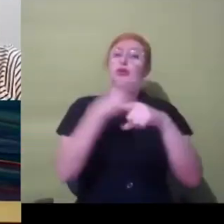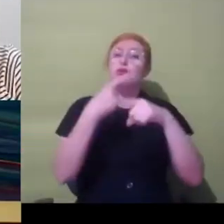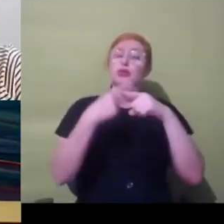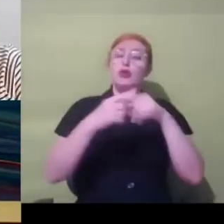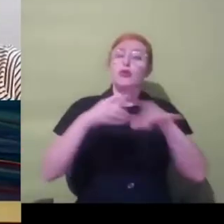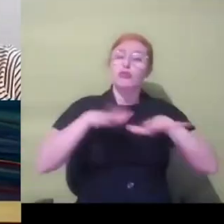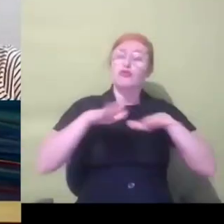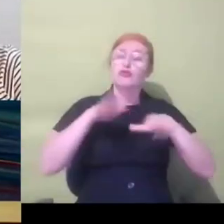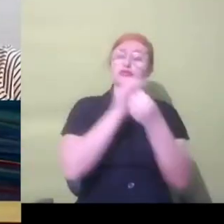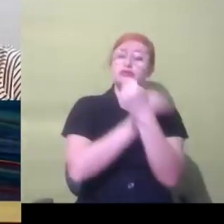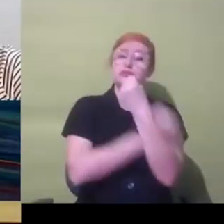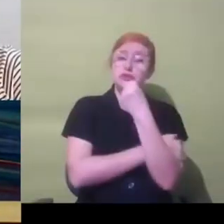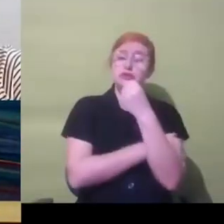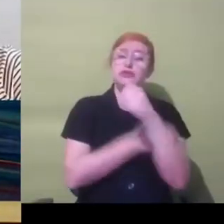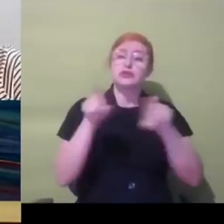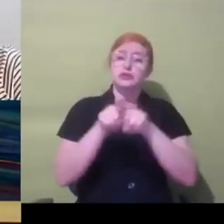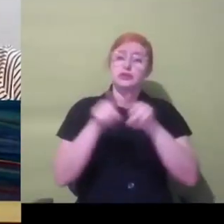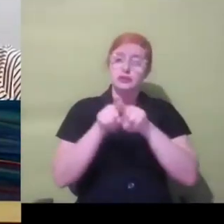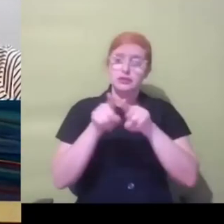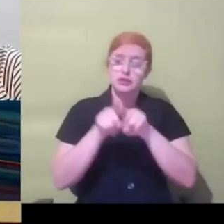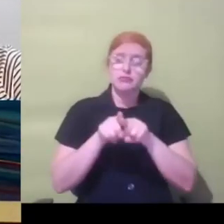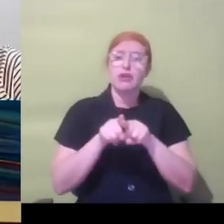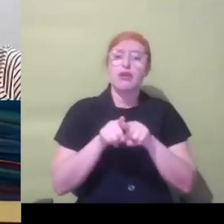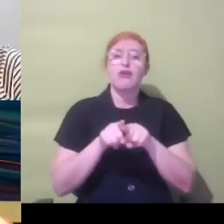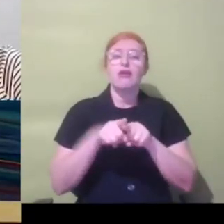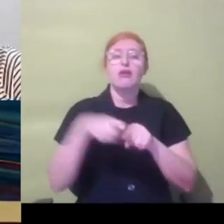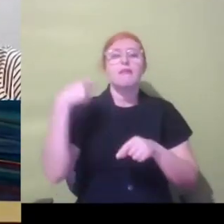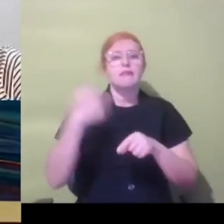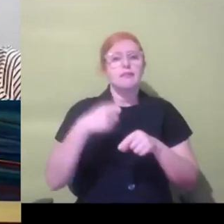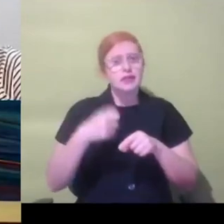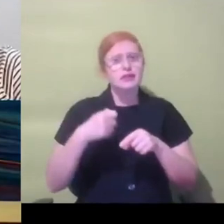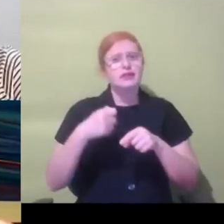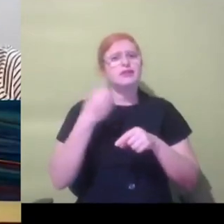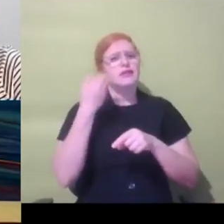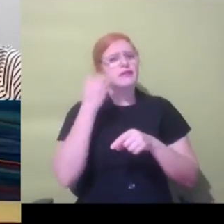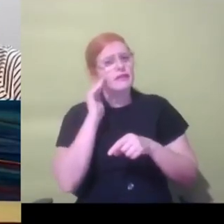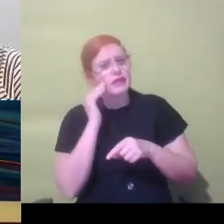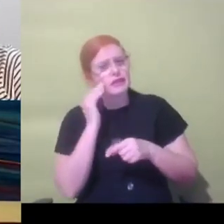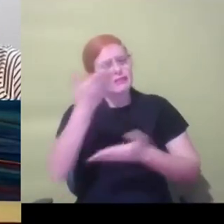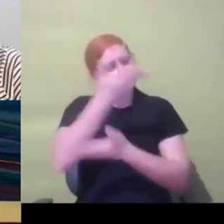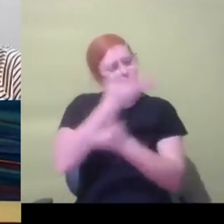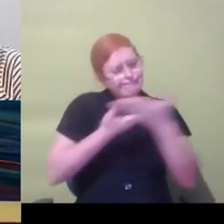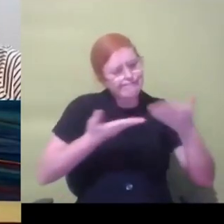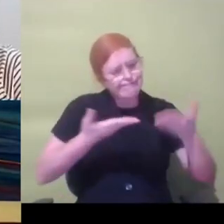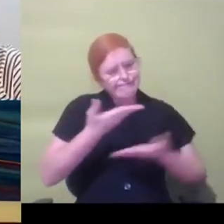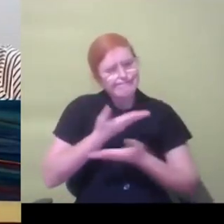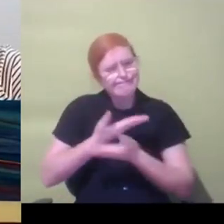movimento feminista ele também está sempre se entendendo, né? E a gente precisa